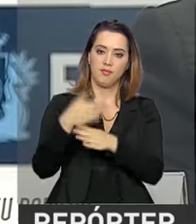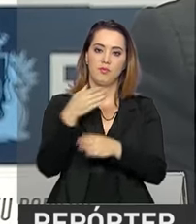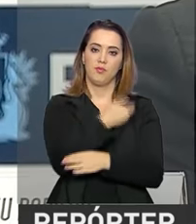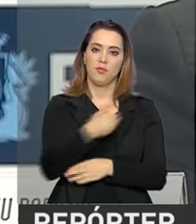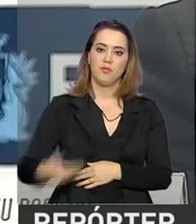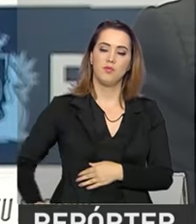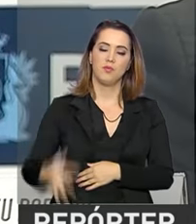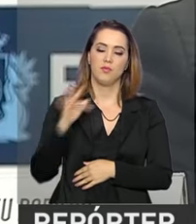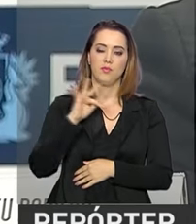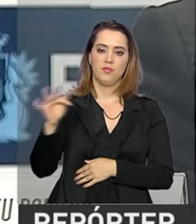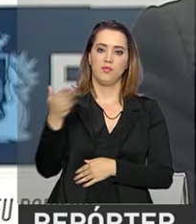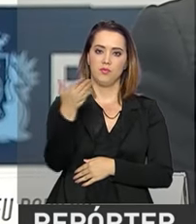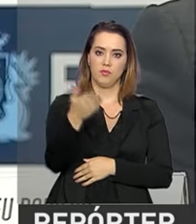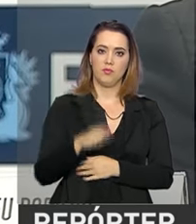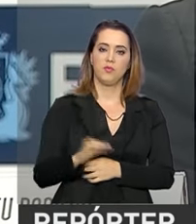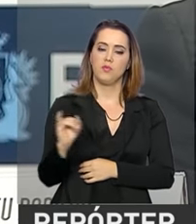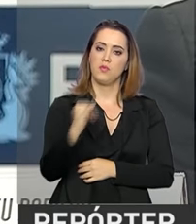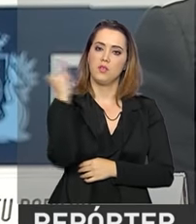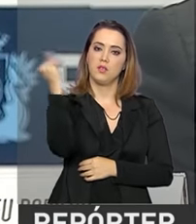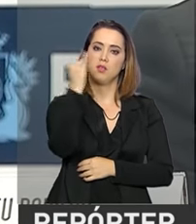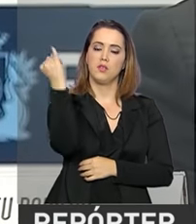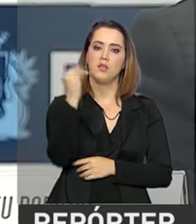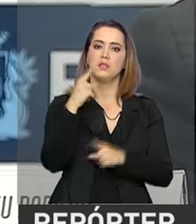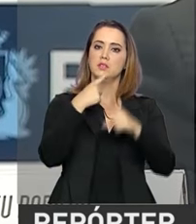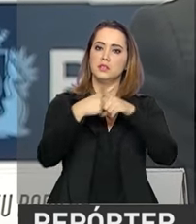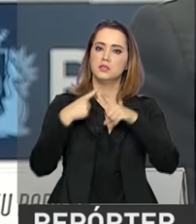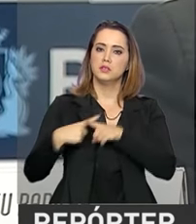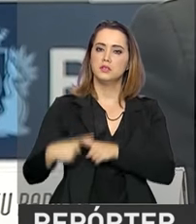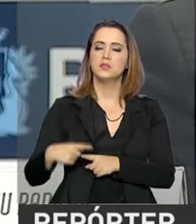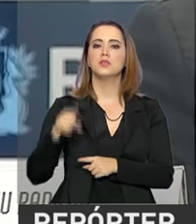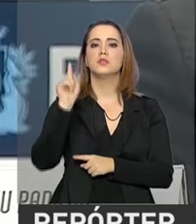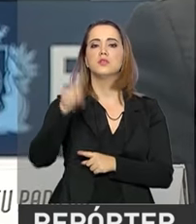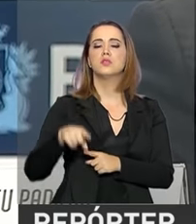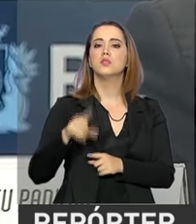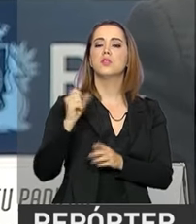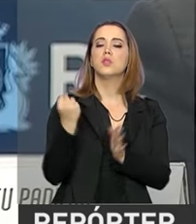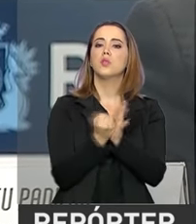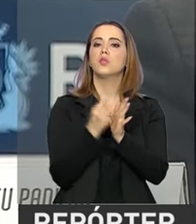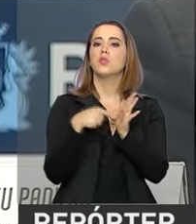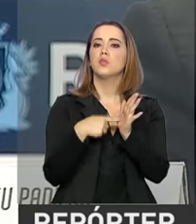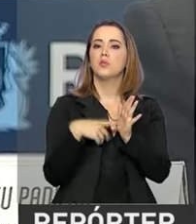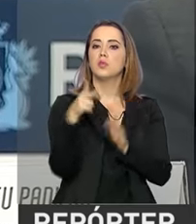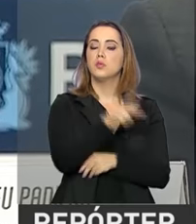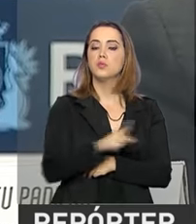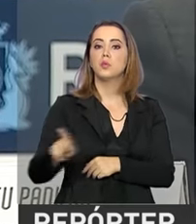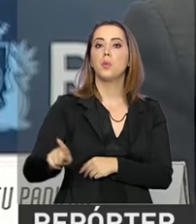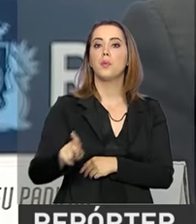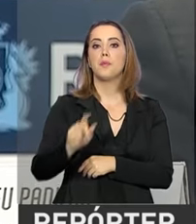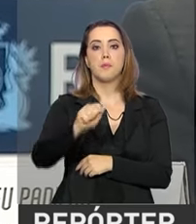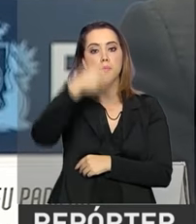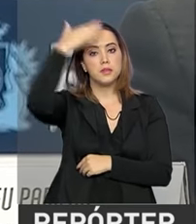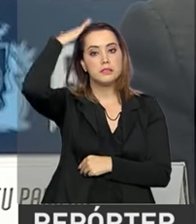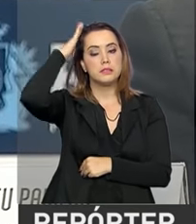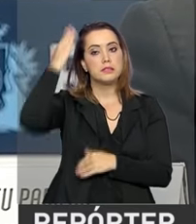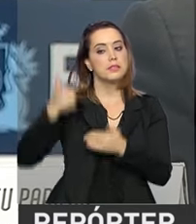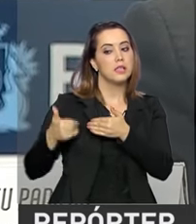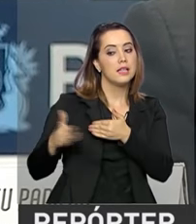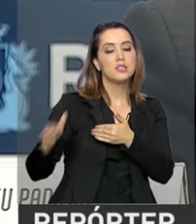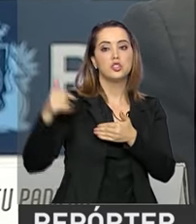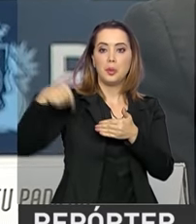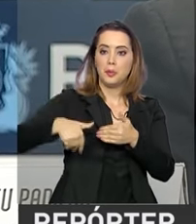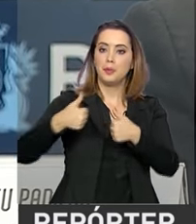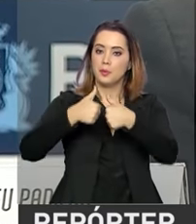a importância dos jogos paralímpicos ela está marcada pela presença do presidente na abertura dos Jogos ele